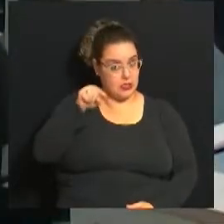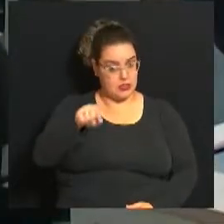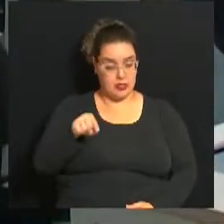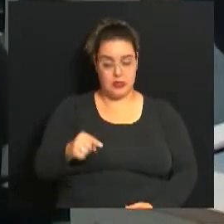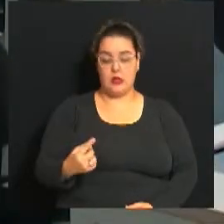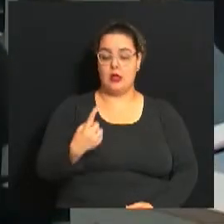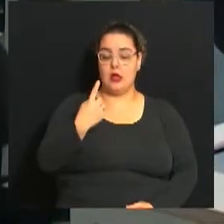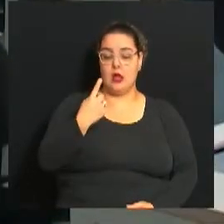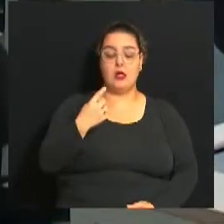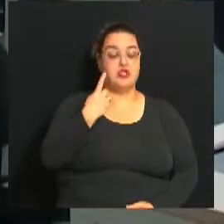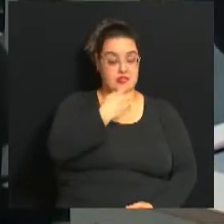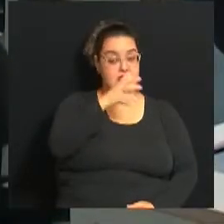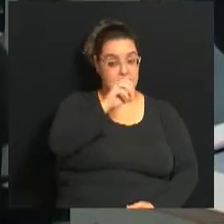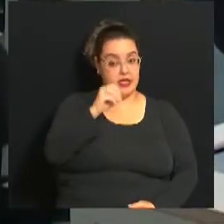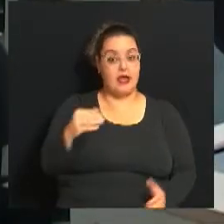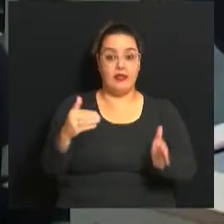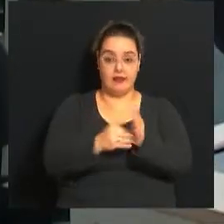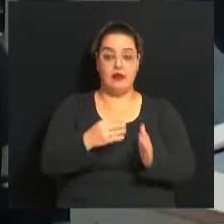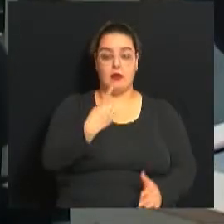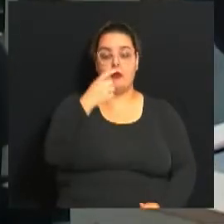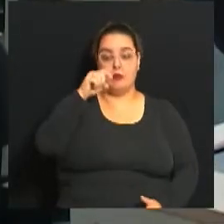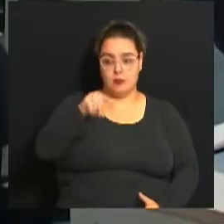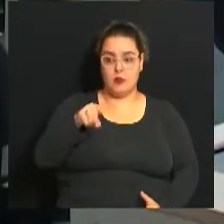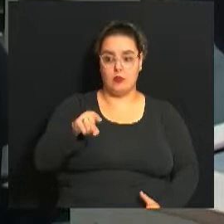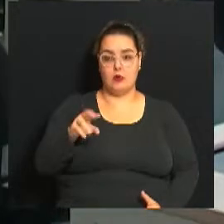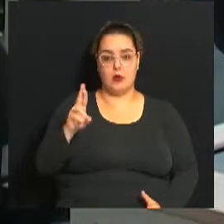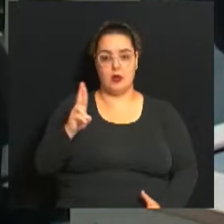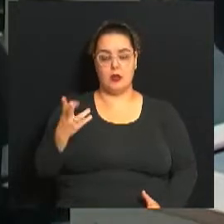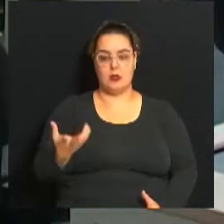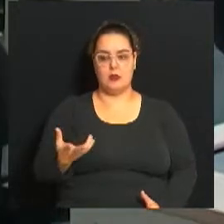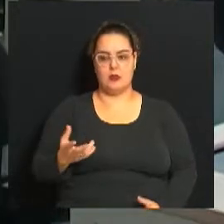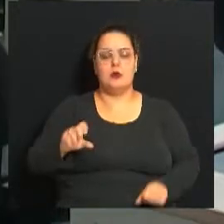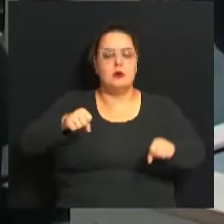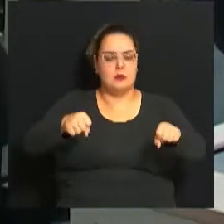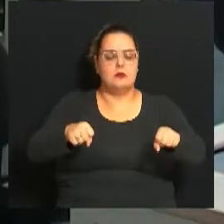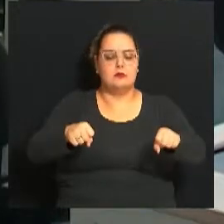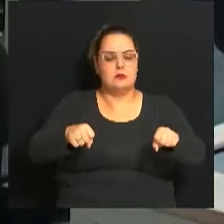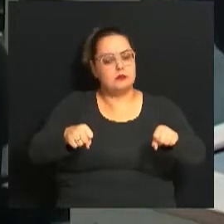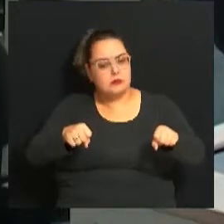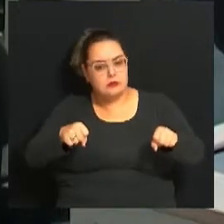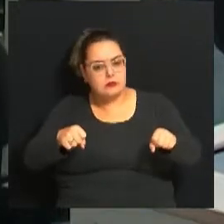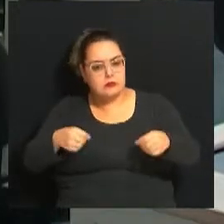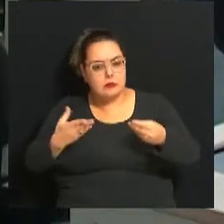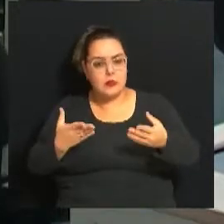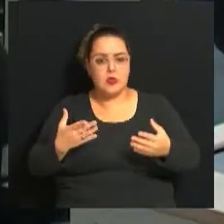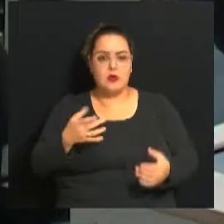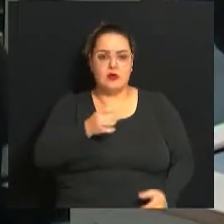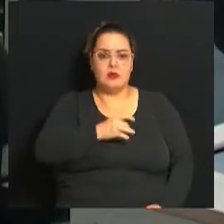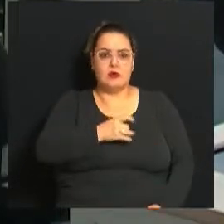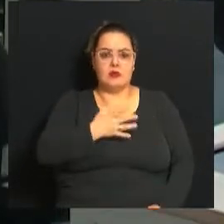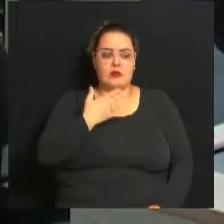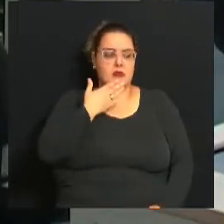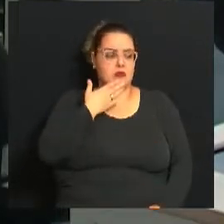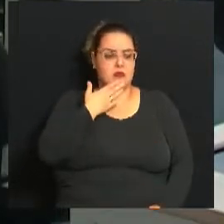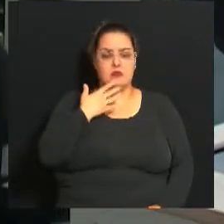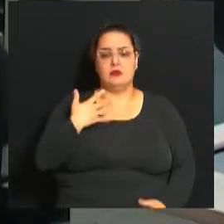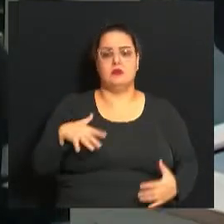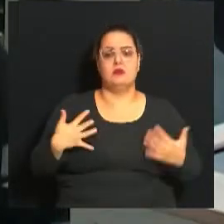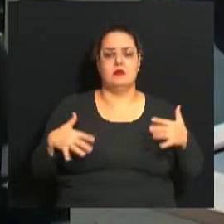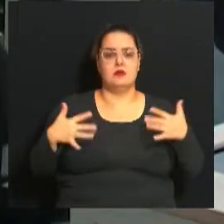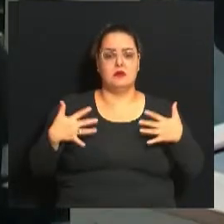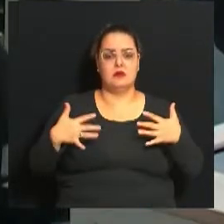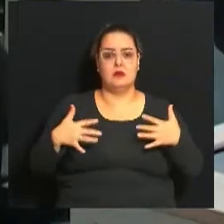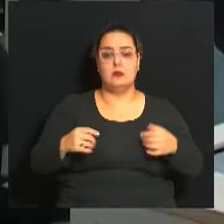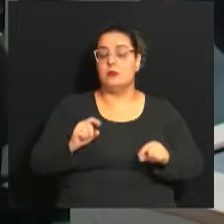casa dela, para você ver, a pessoa está chegando na casa dela, ele vê uma moto parada do entregador, ele já fica com medo, ele já está com receio, porque está acontecendo, é